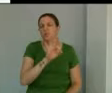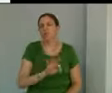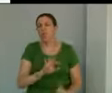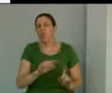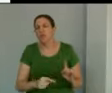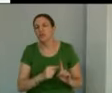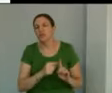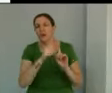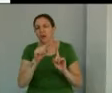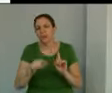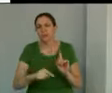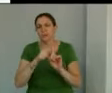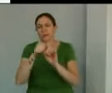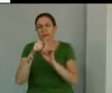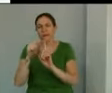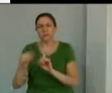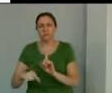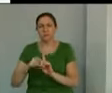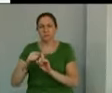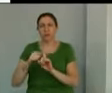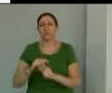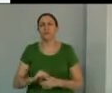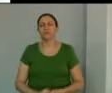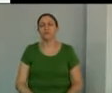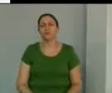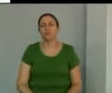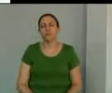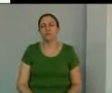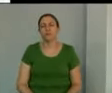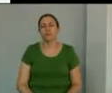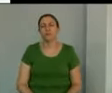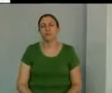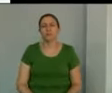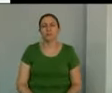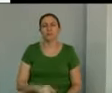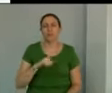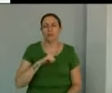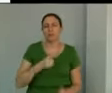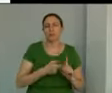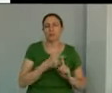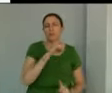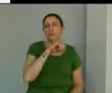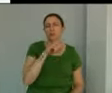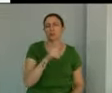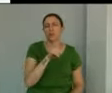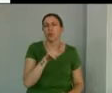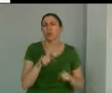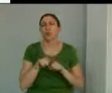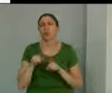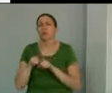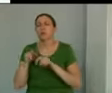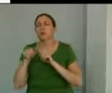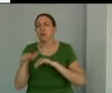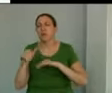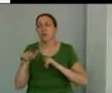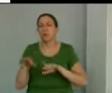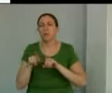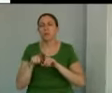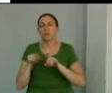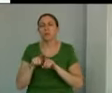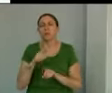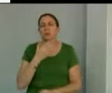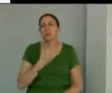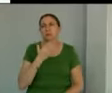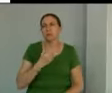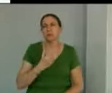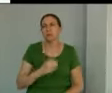de FPM que o município recebe. Então, tem uma cota extra que vem em julho, uma que vem em setembro e outra que vem em dezembro. E essa cota extra não